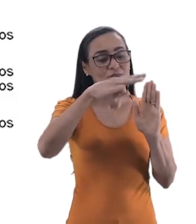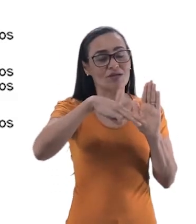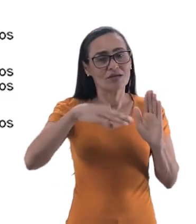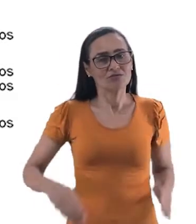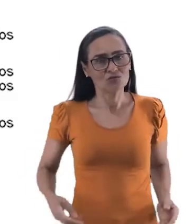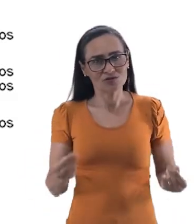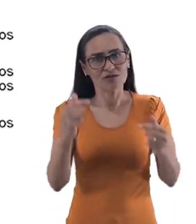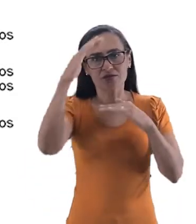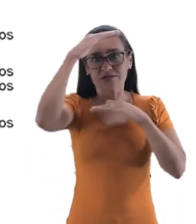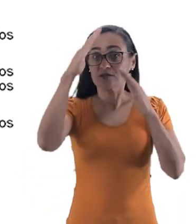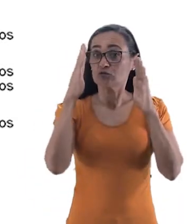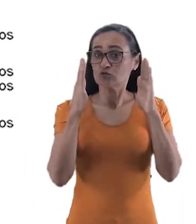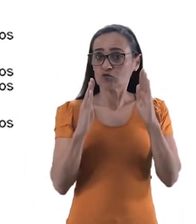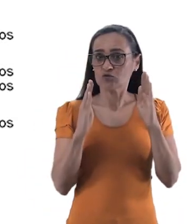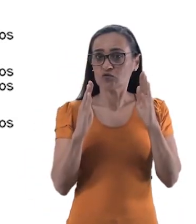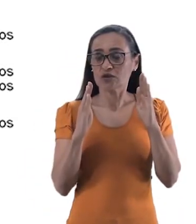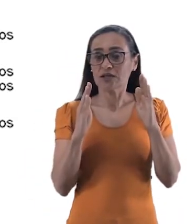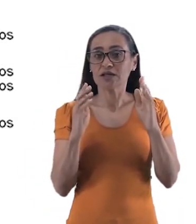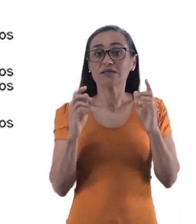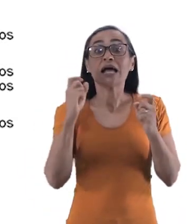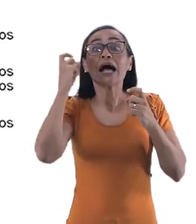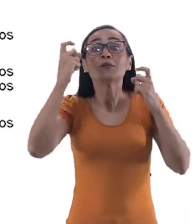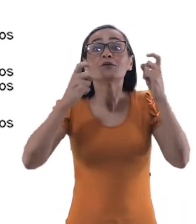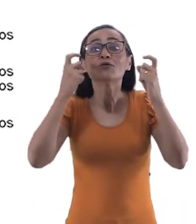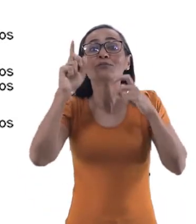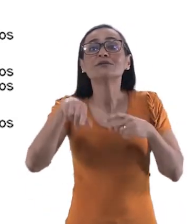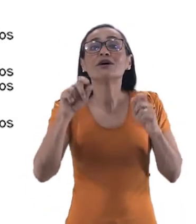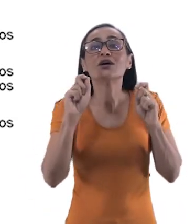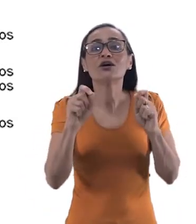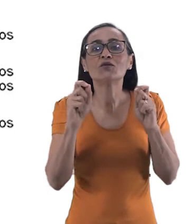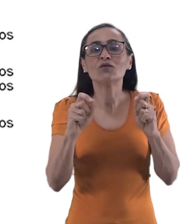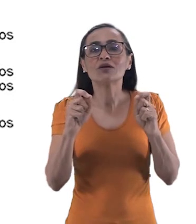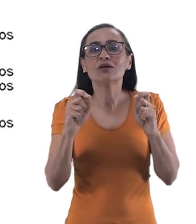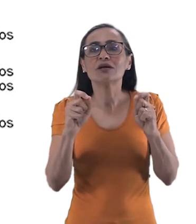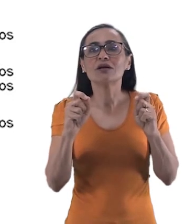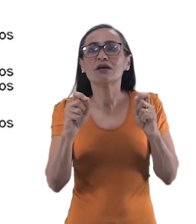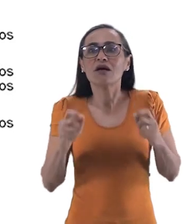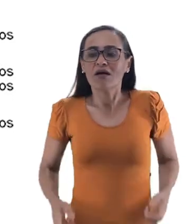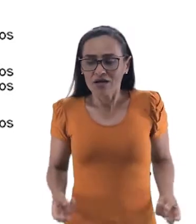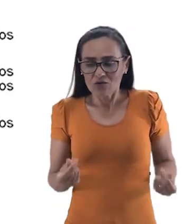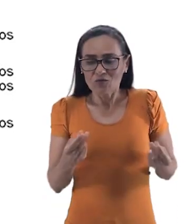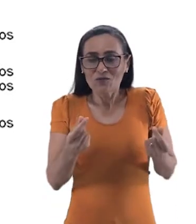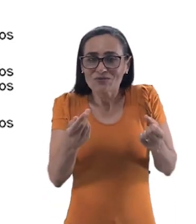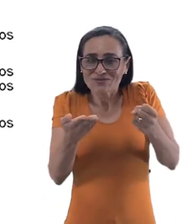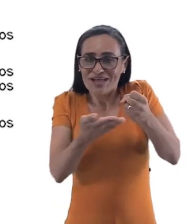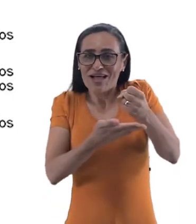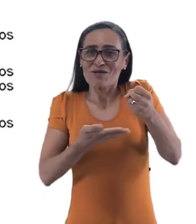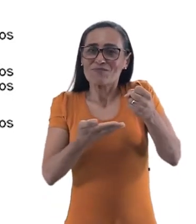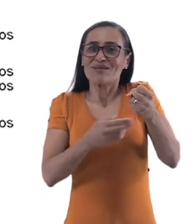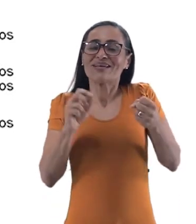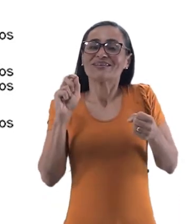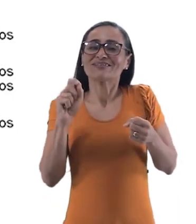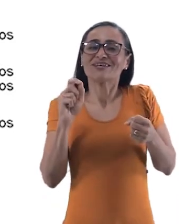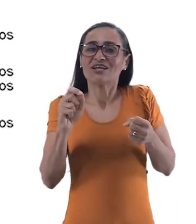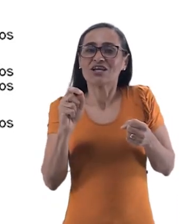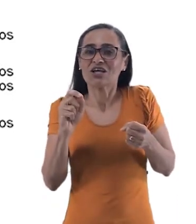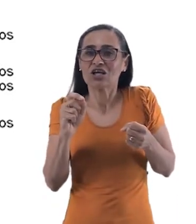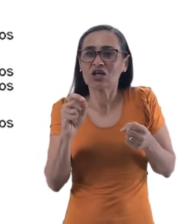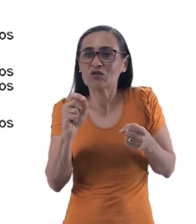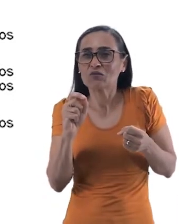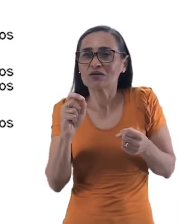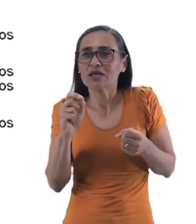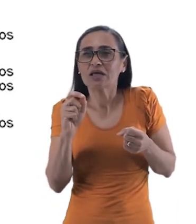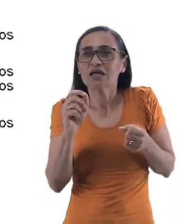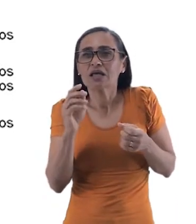métodos de custeios tradicionais. A preocupação do sistema de custos nesse momento era basicamente